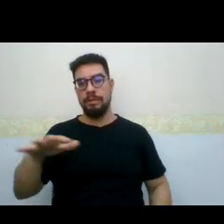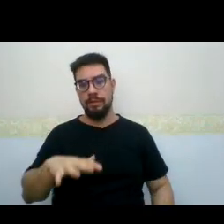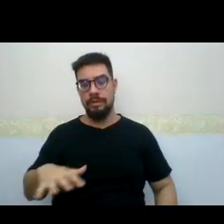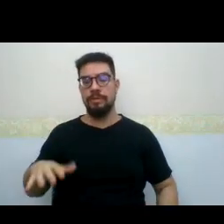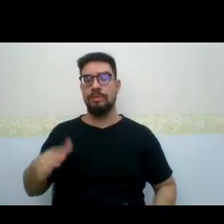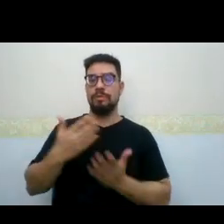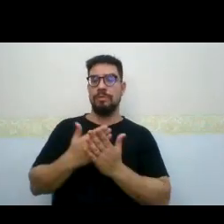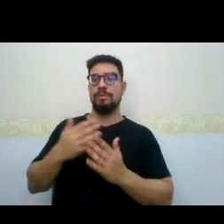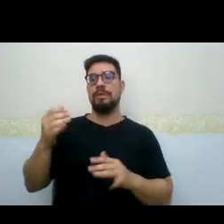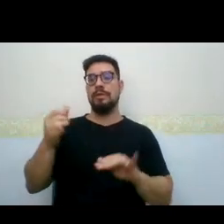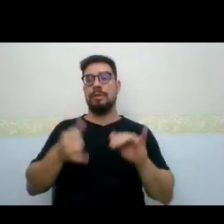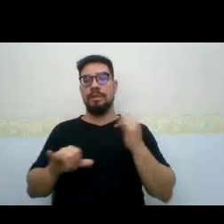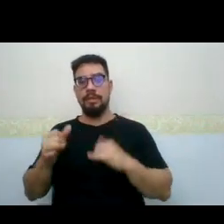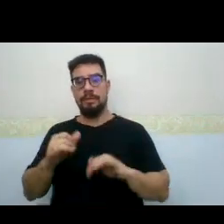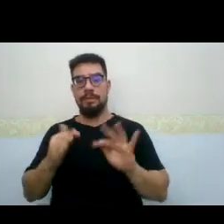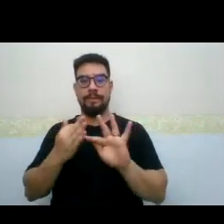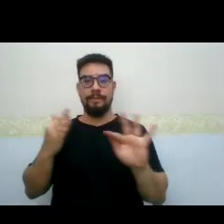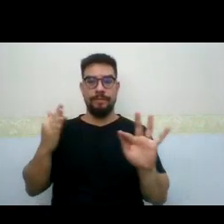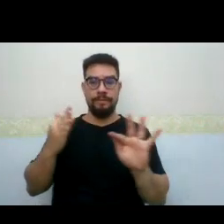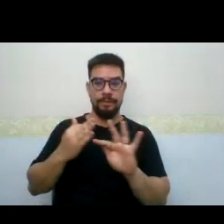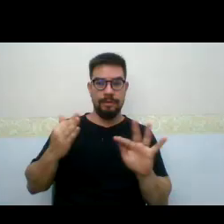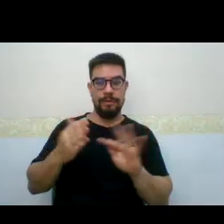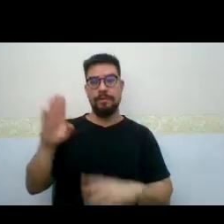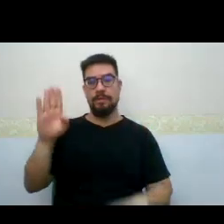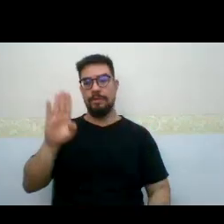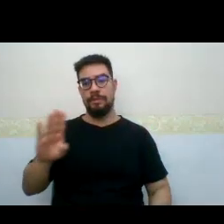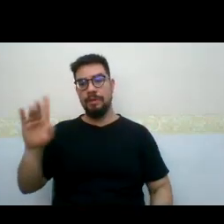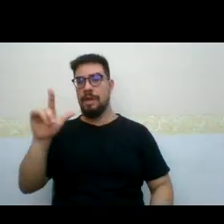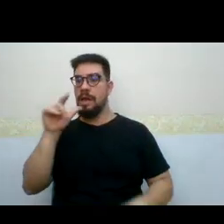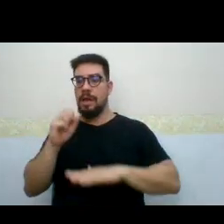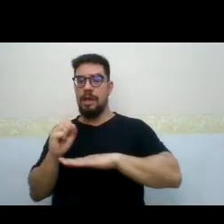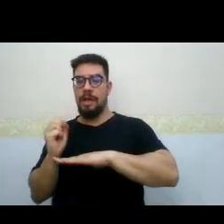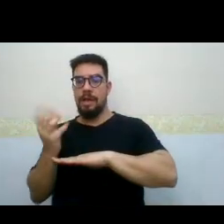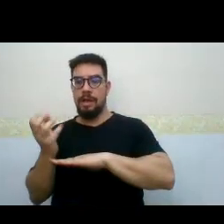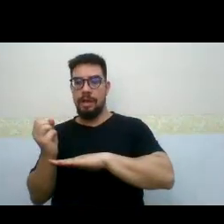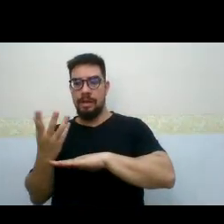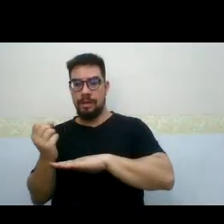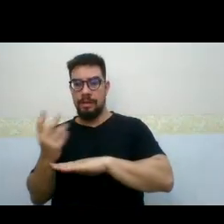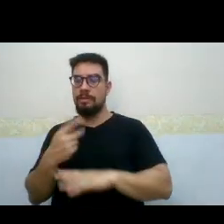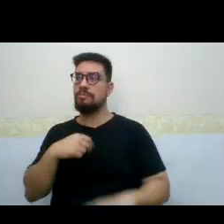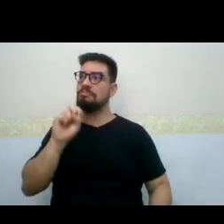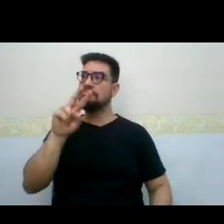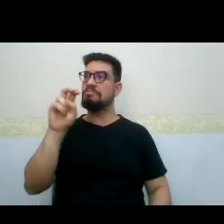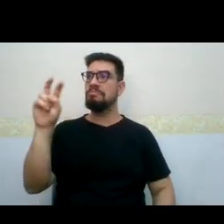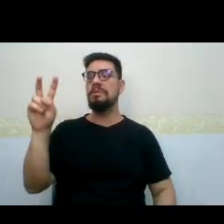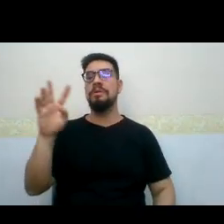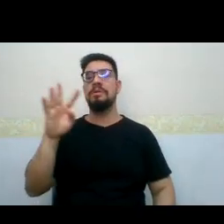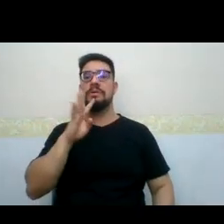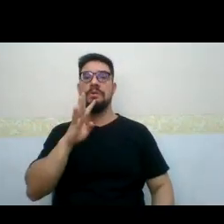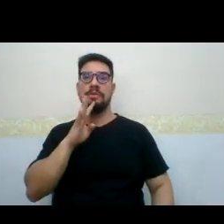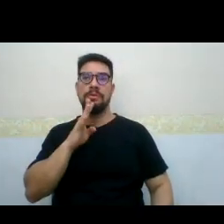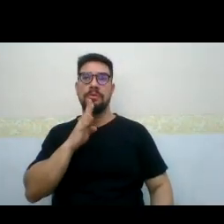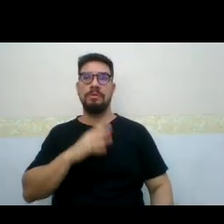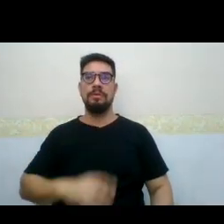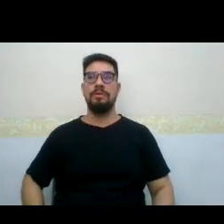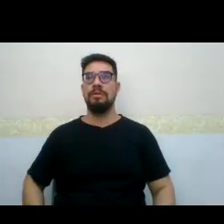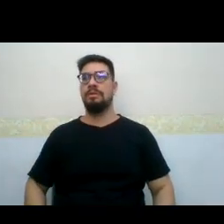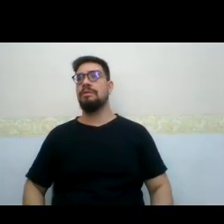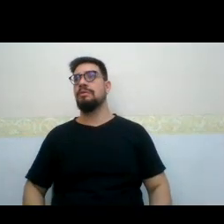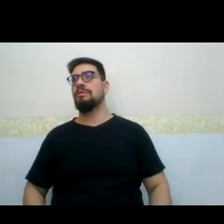física, biologia, irrigação. Funciona. Eu conheço alguns projetos que são assim bem